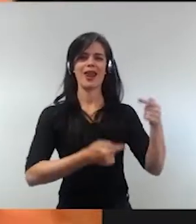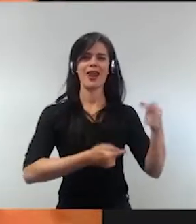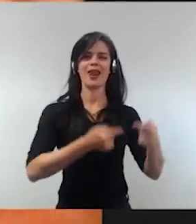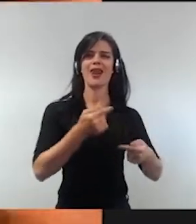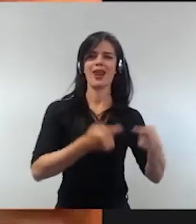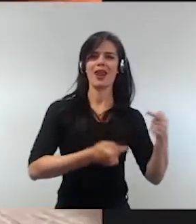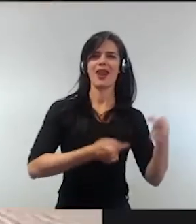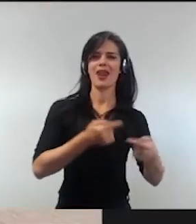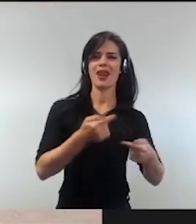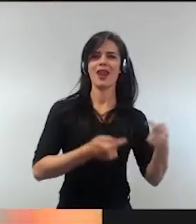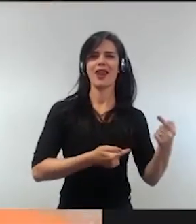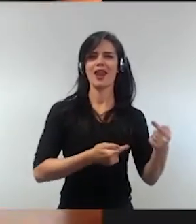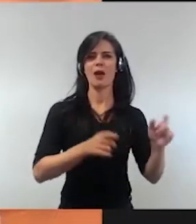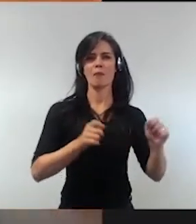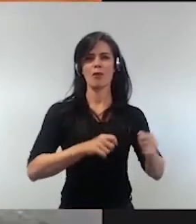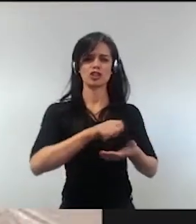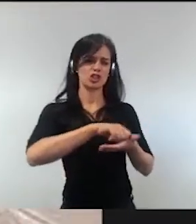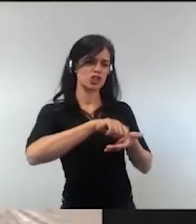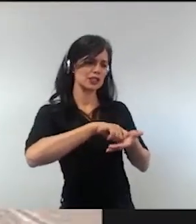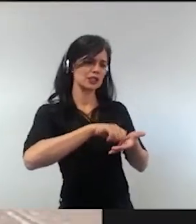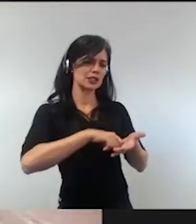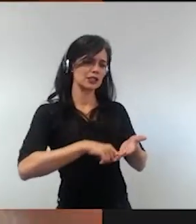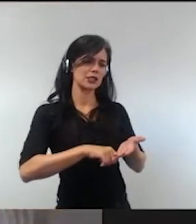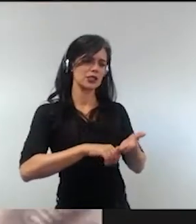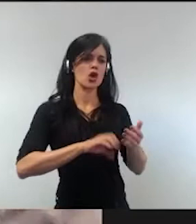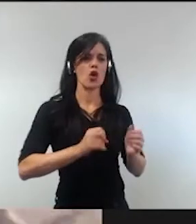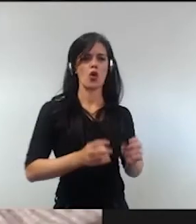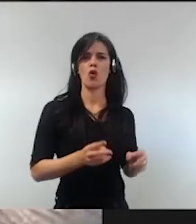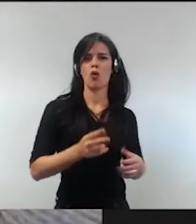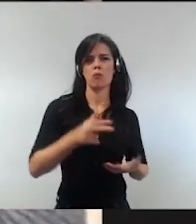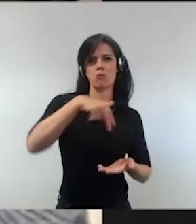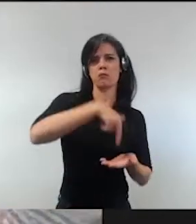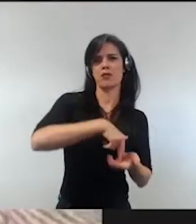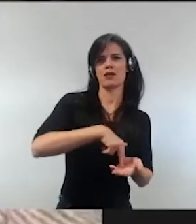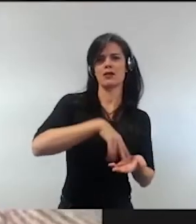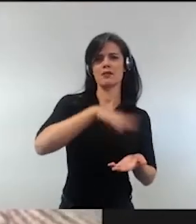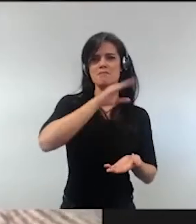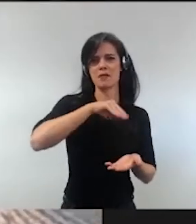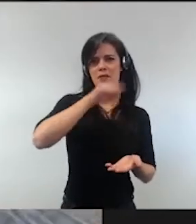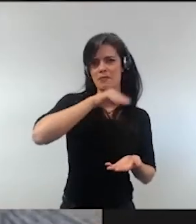Que pode ser por escrito, mas também pode ter um encantamento da voz,